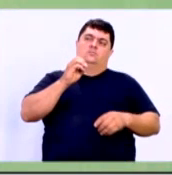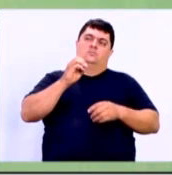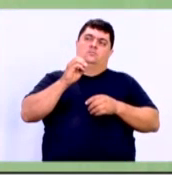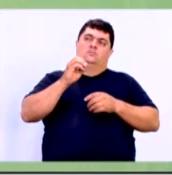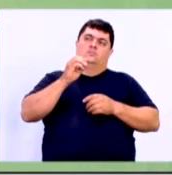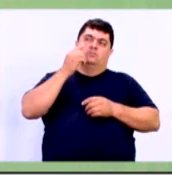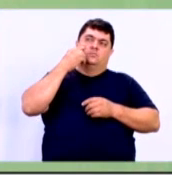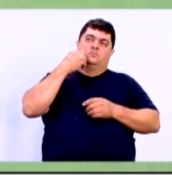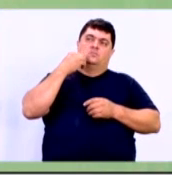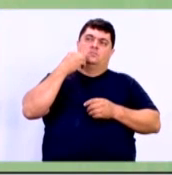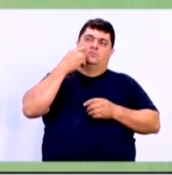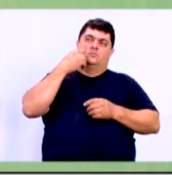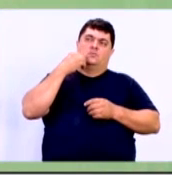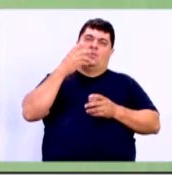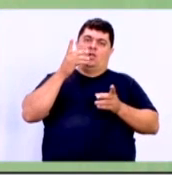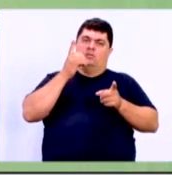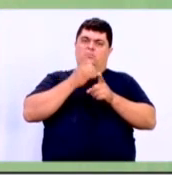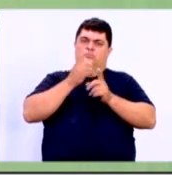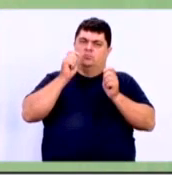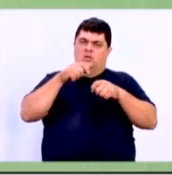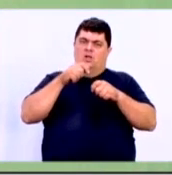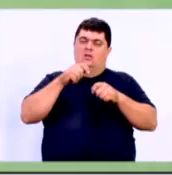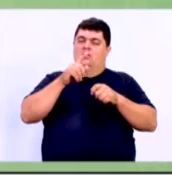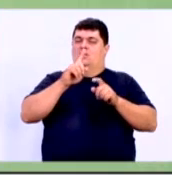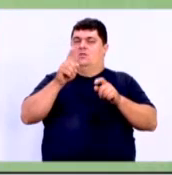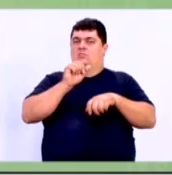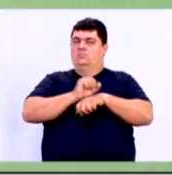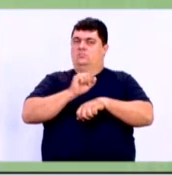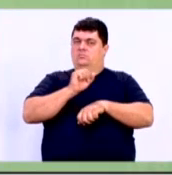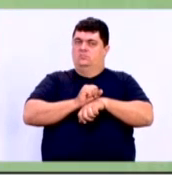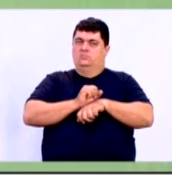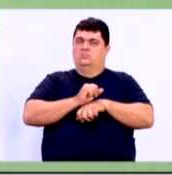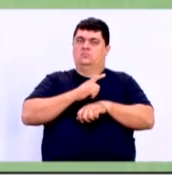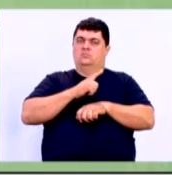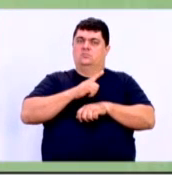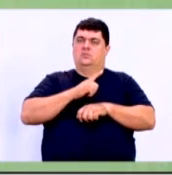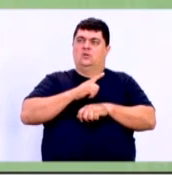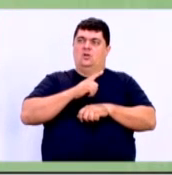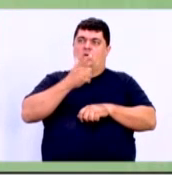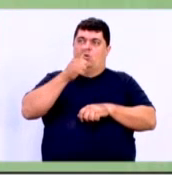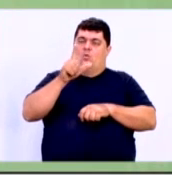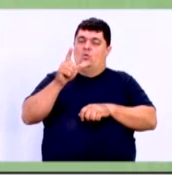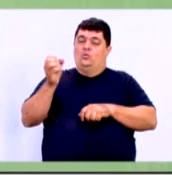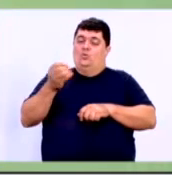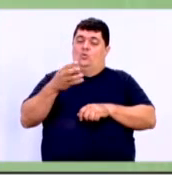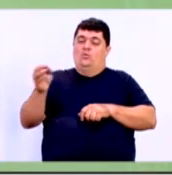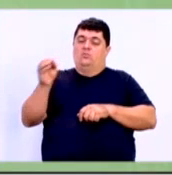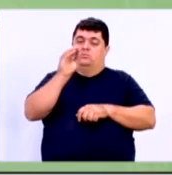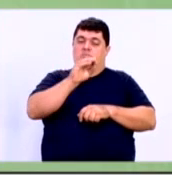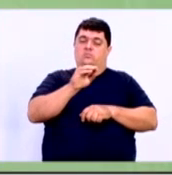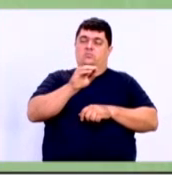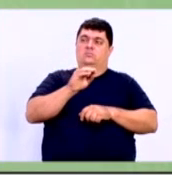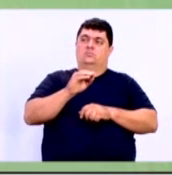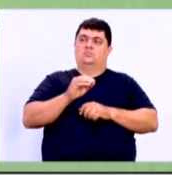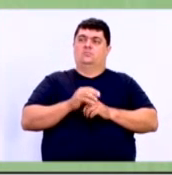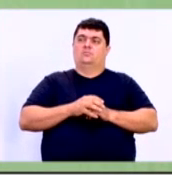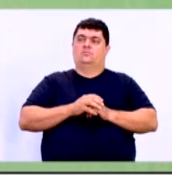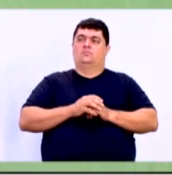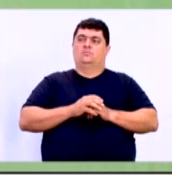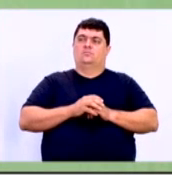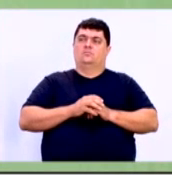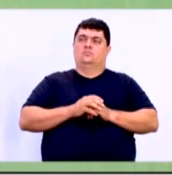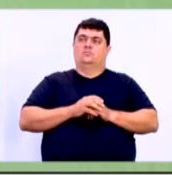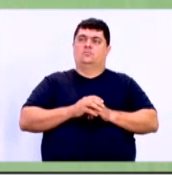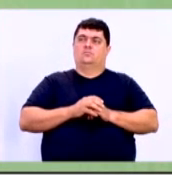Então quer dizer que agora eu chego e vejo o resultado, professor? Não. Entrou um elemento a mais aqui nessa para verificarmos o lucro. Qual é esse